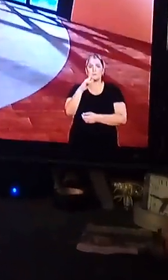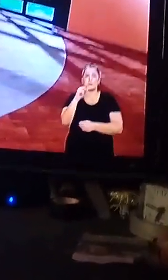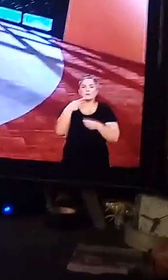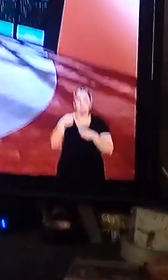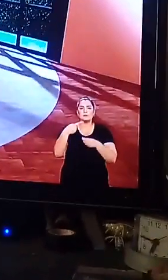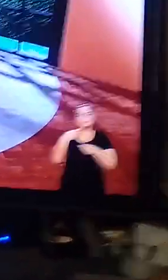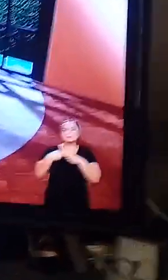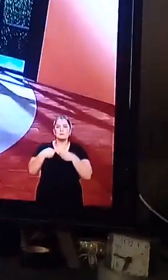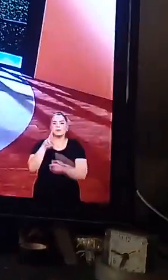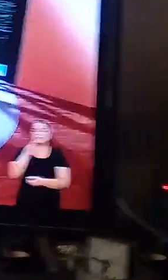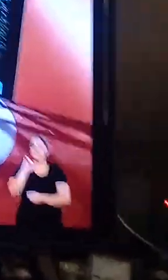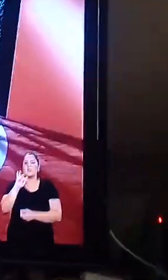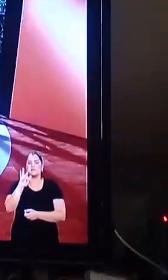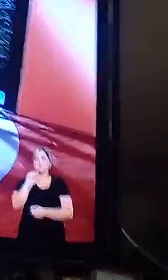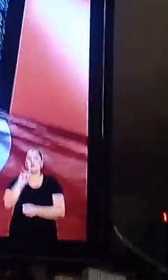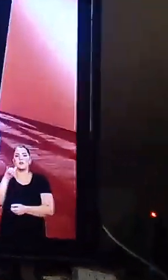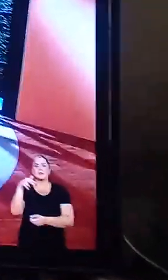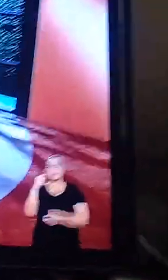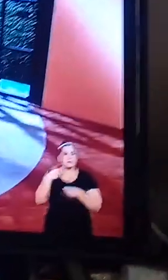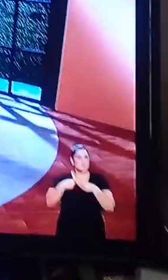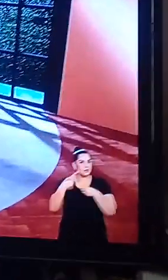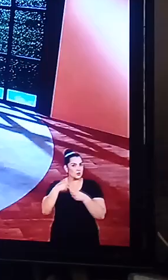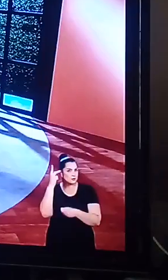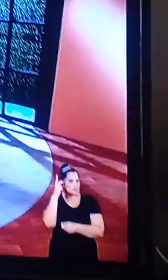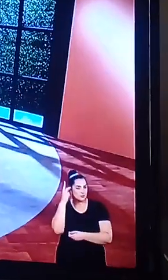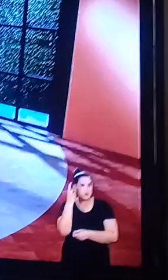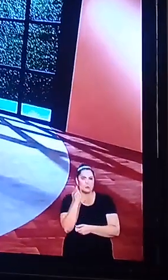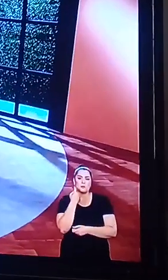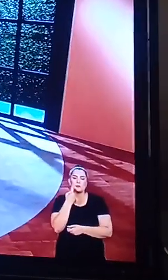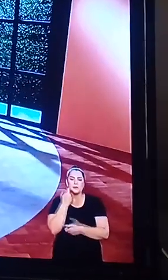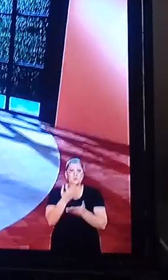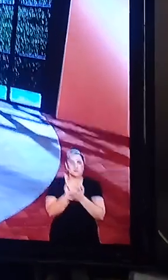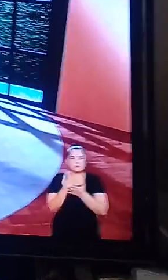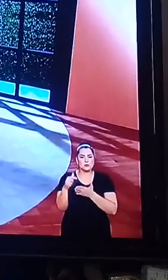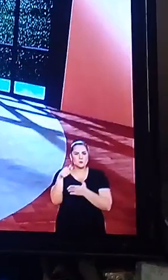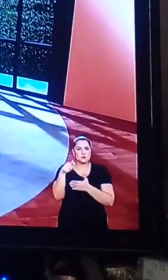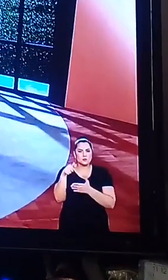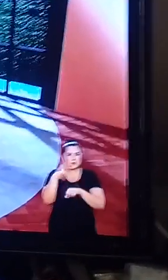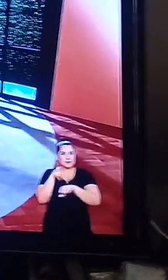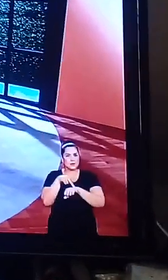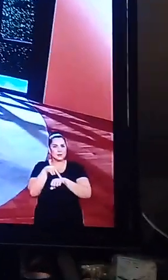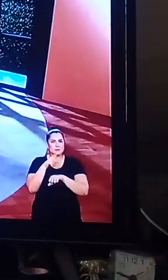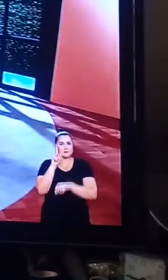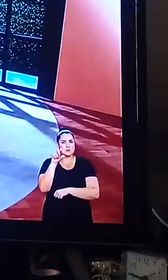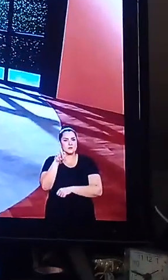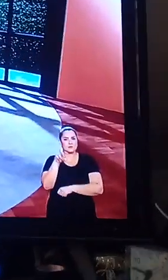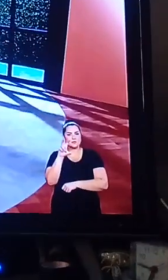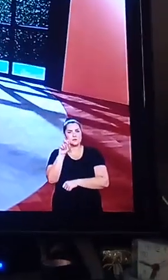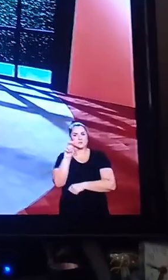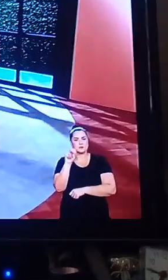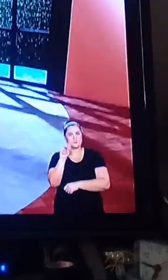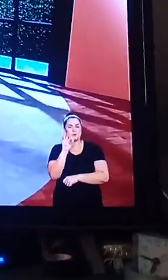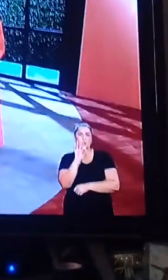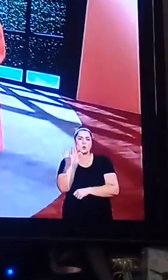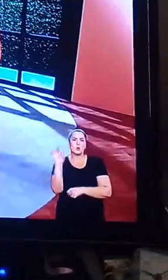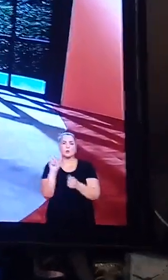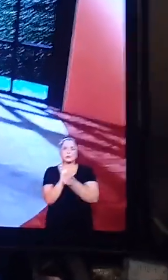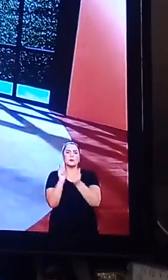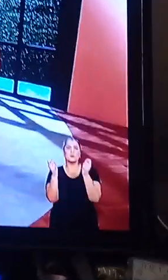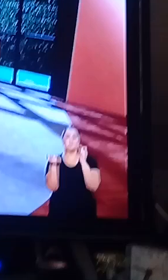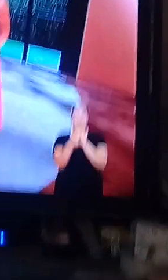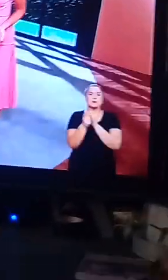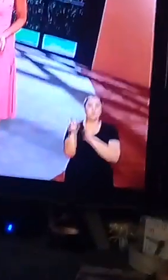E existe A medicina Espiritual Espiritual Bom Aí não estou falando Espiritismo Estou falando espiritual